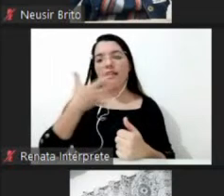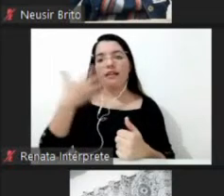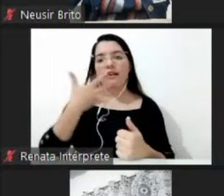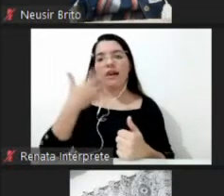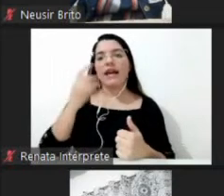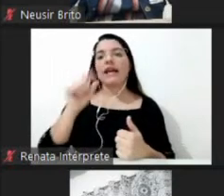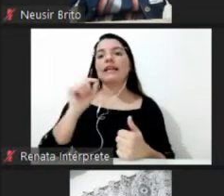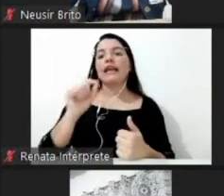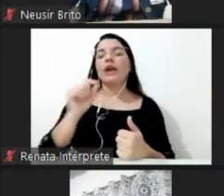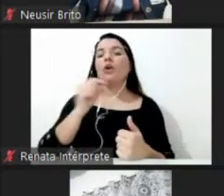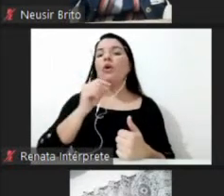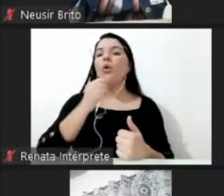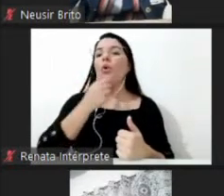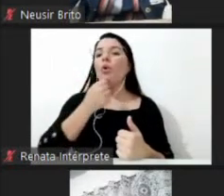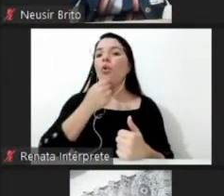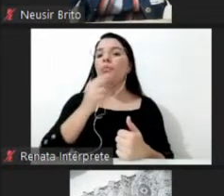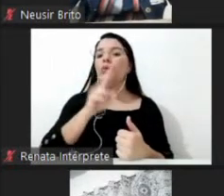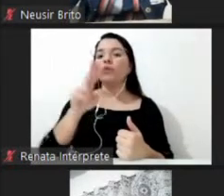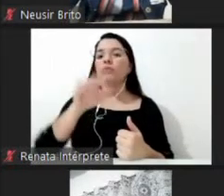de dificuldade ainda.